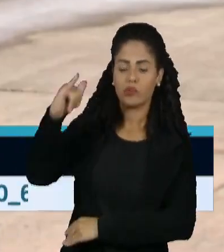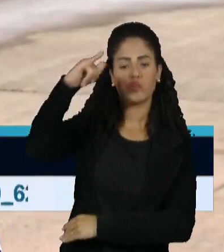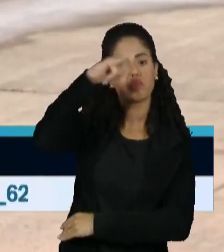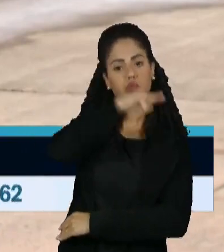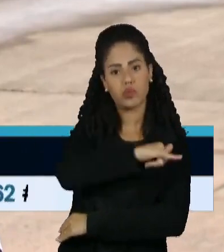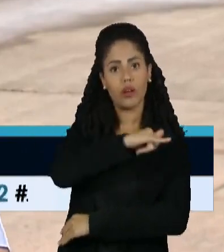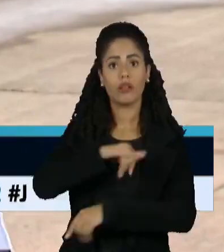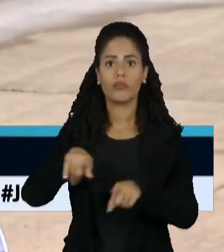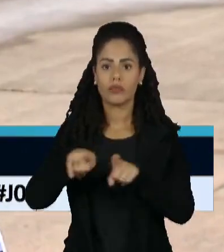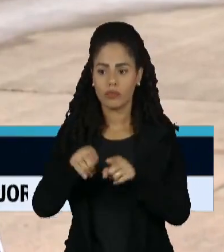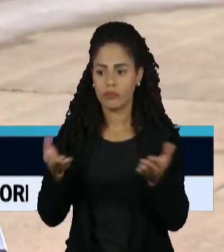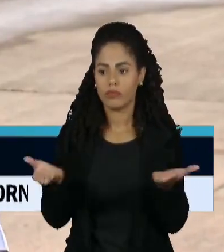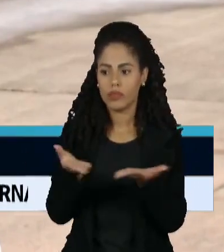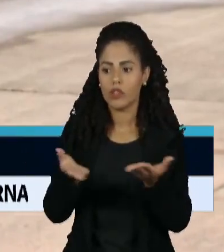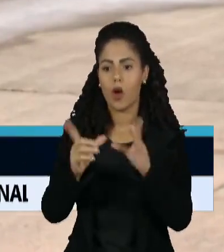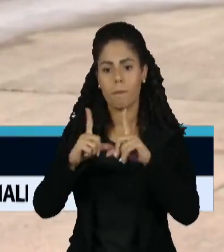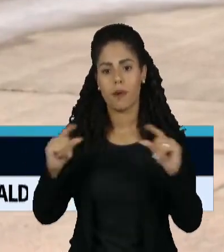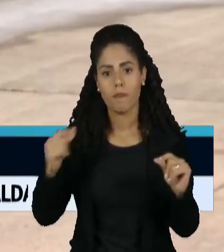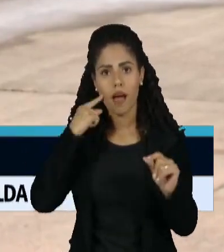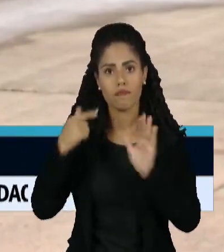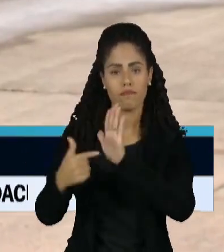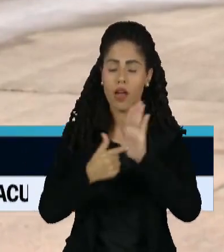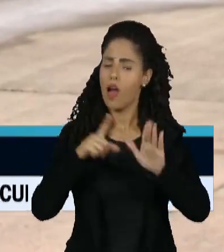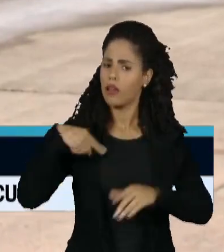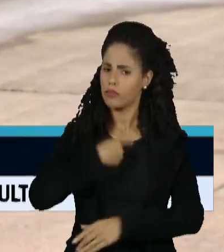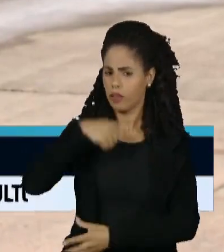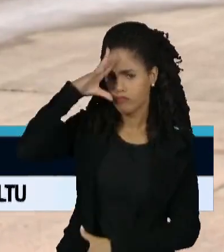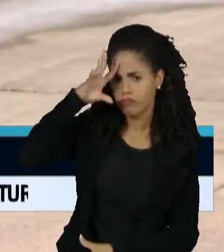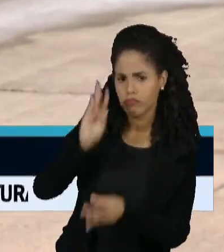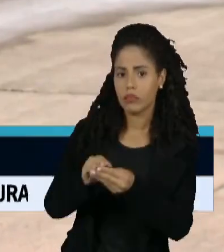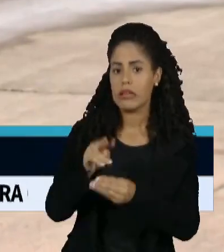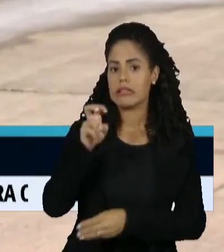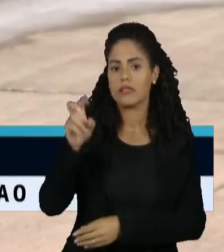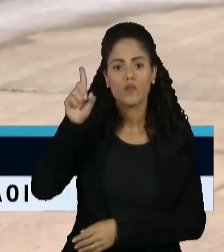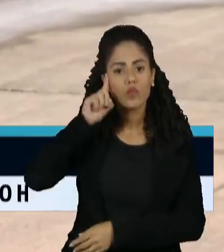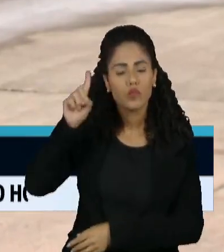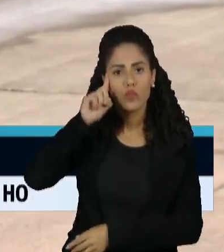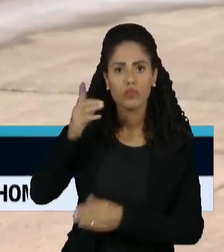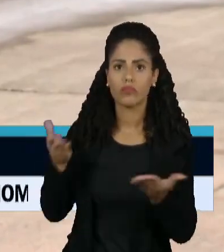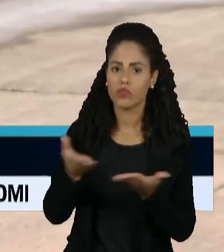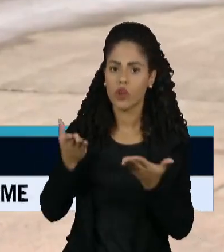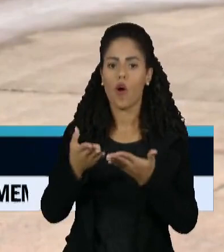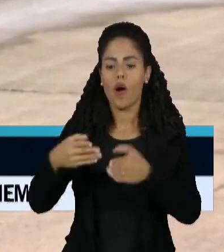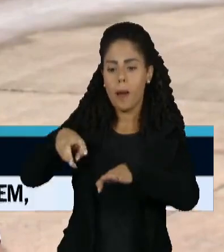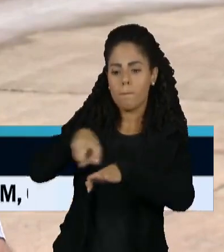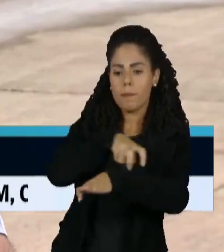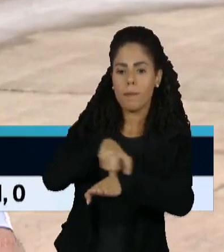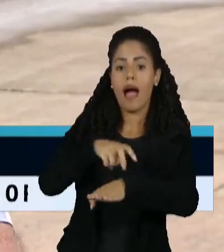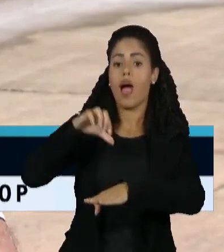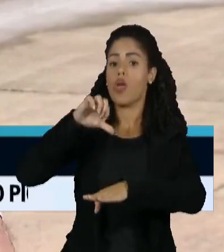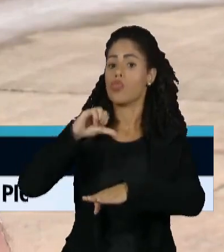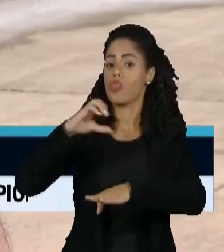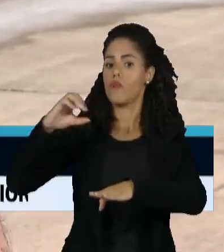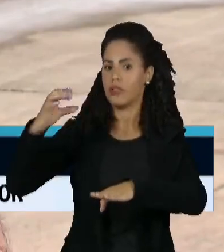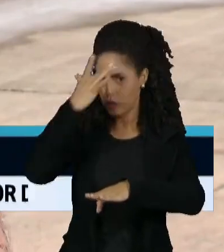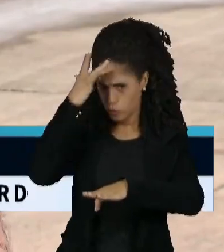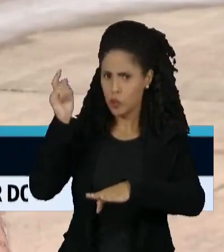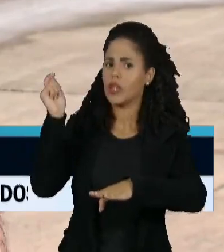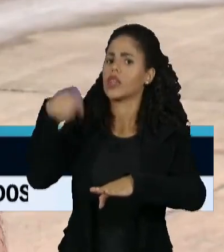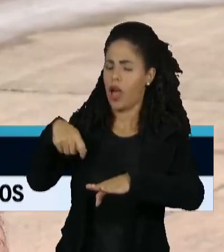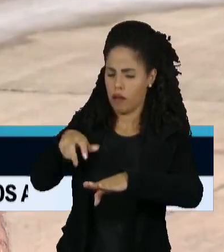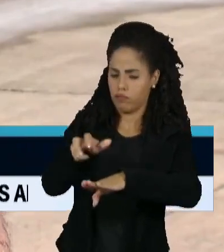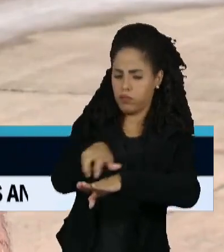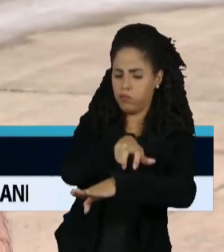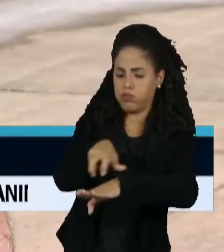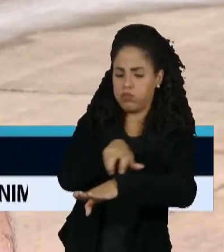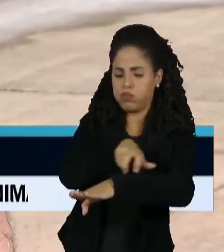operação da Força Aérea, nós entendemos que a cada 5 dias podemos repatriar 900 pessoas, o que é um número